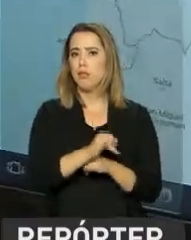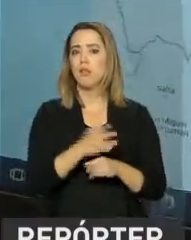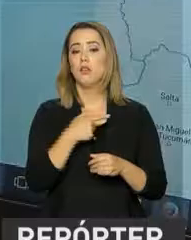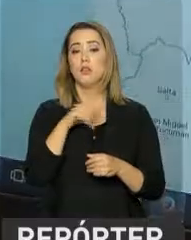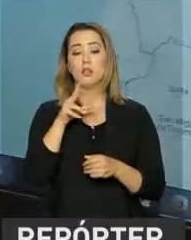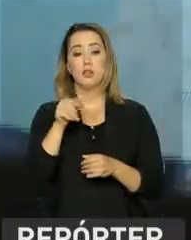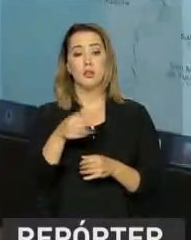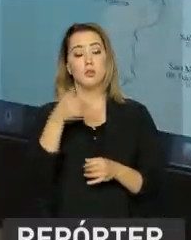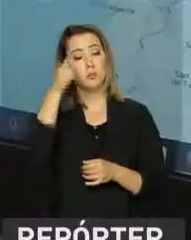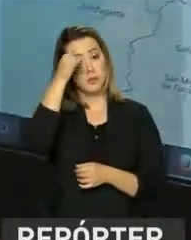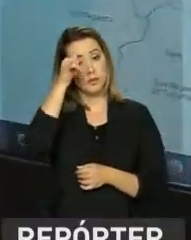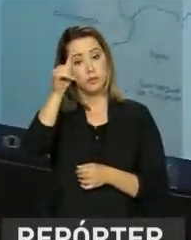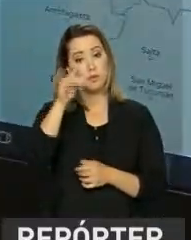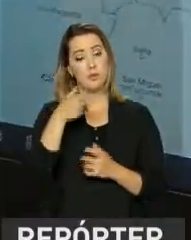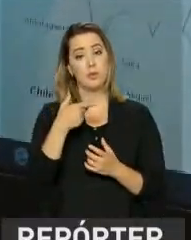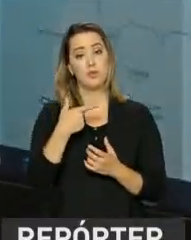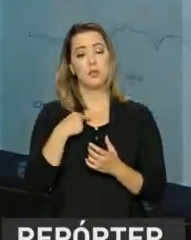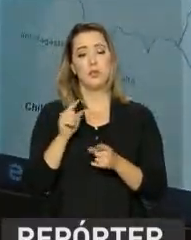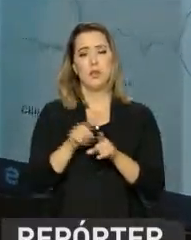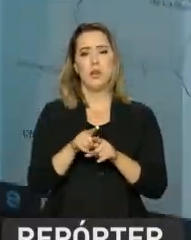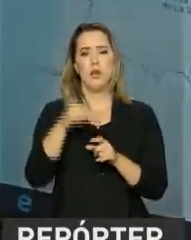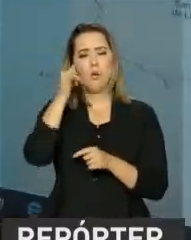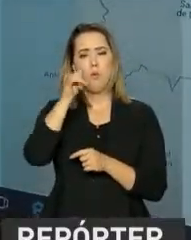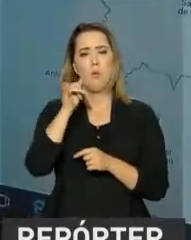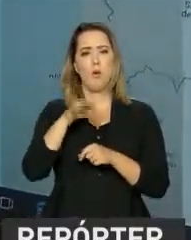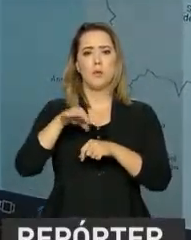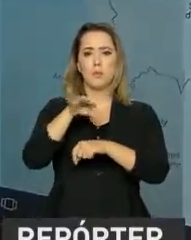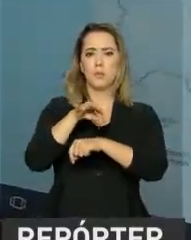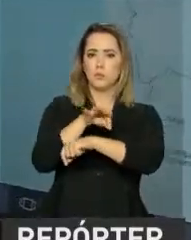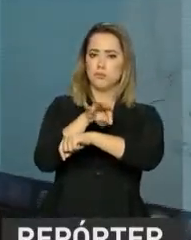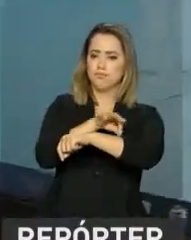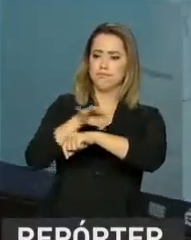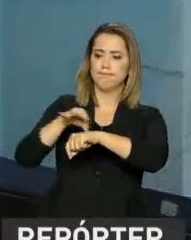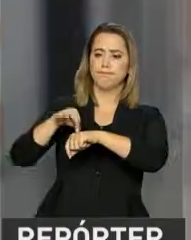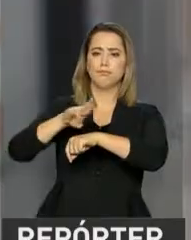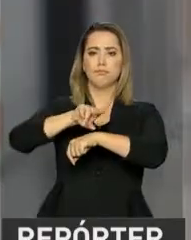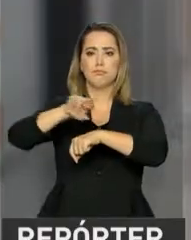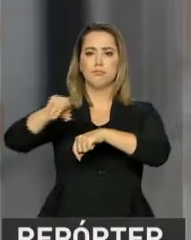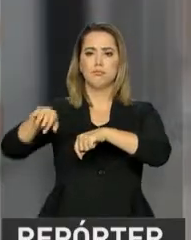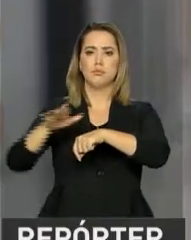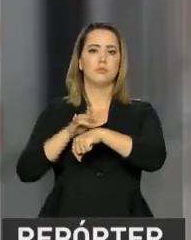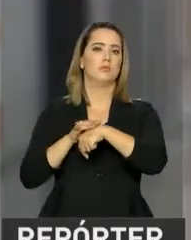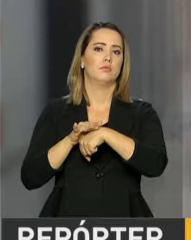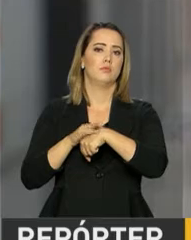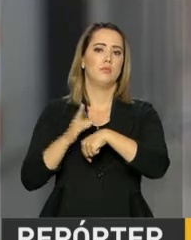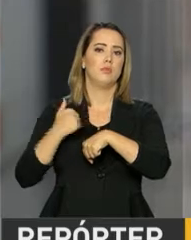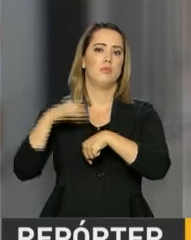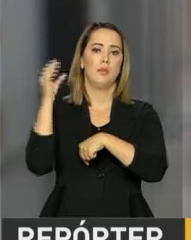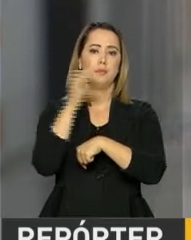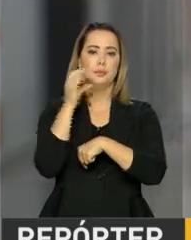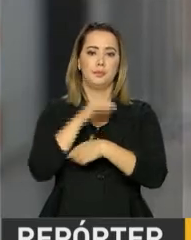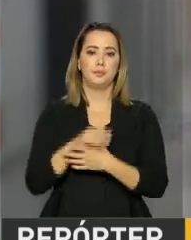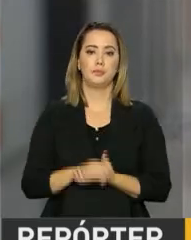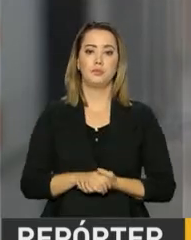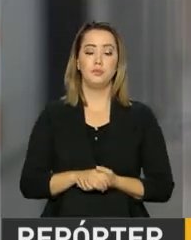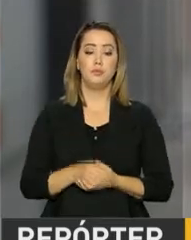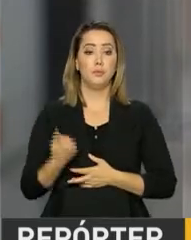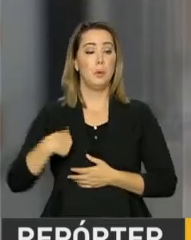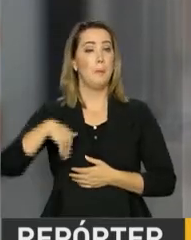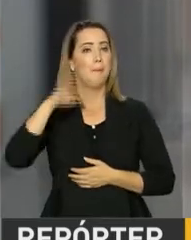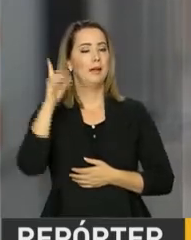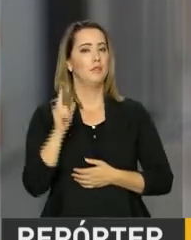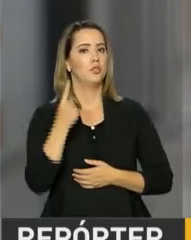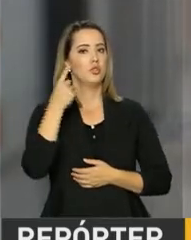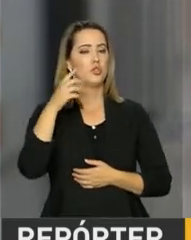ao transmissor da dengue a chikungunya e do zico vírus mais ágil desde que o sistema entrou no ar foram registrados cerca